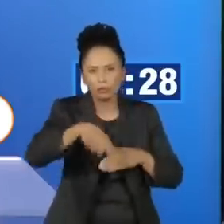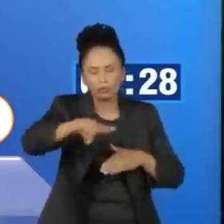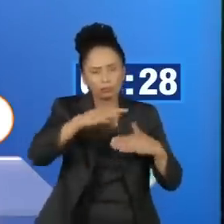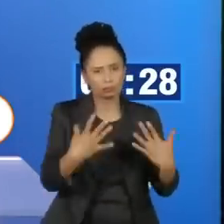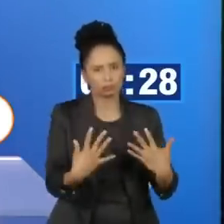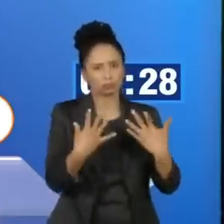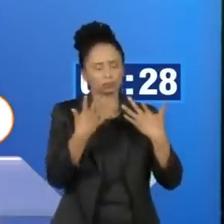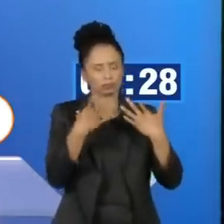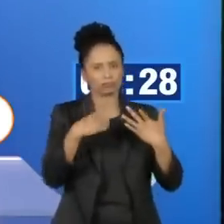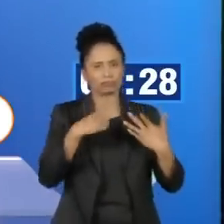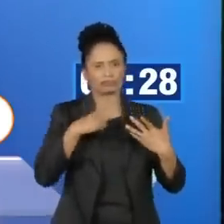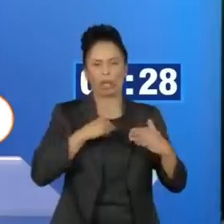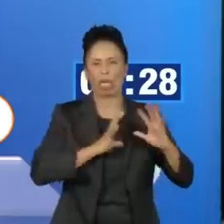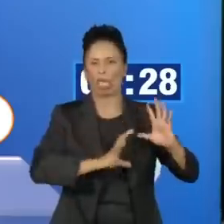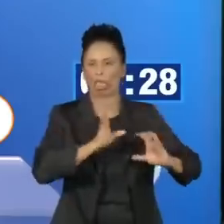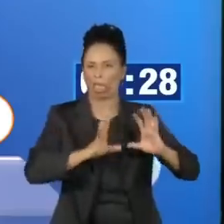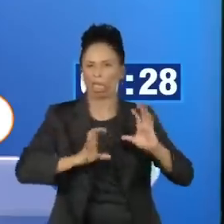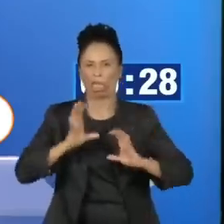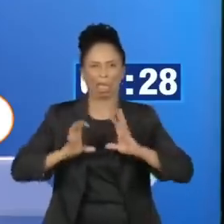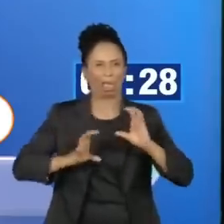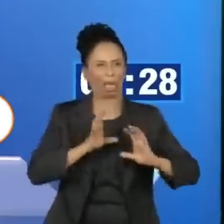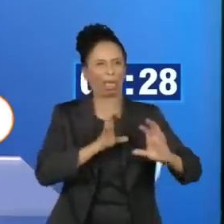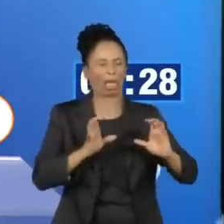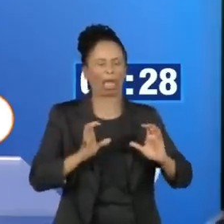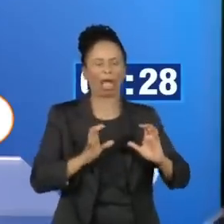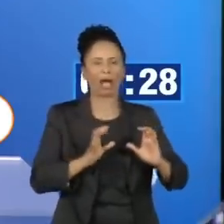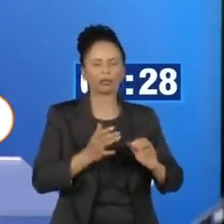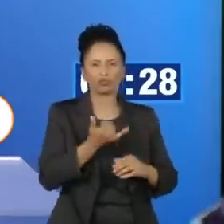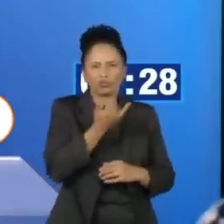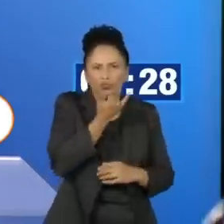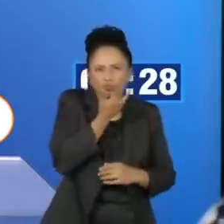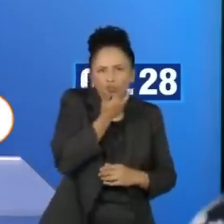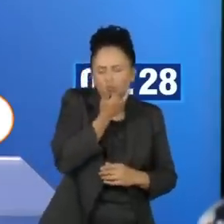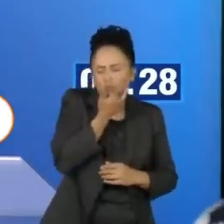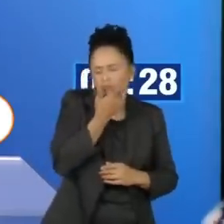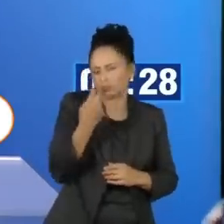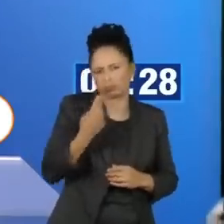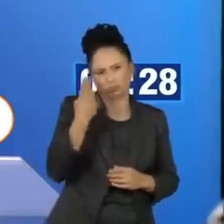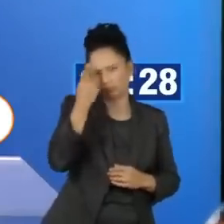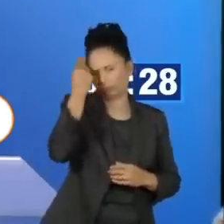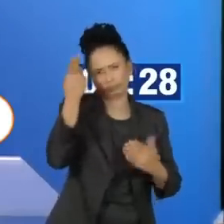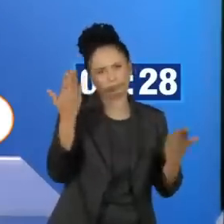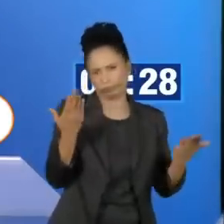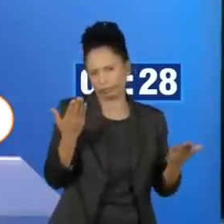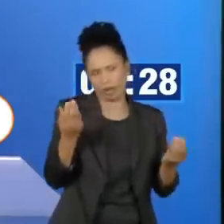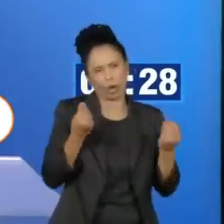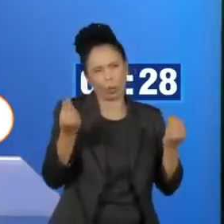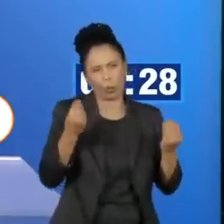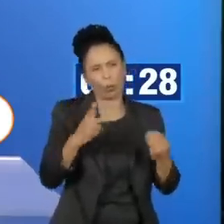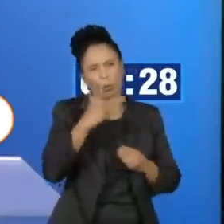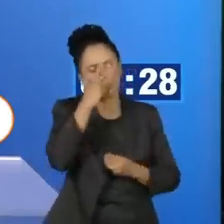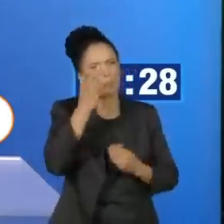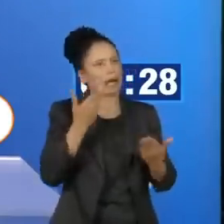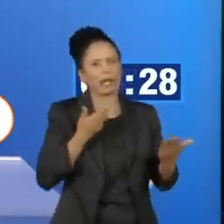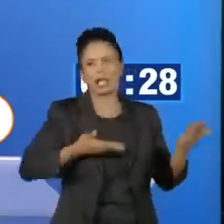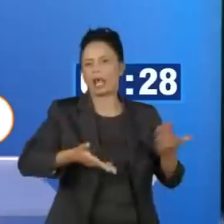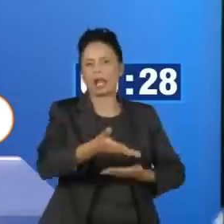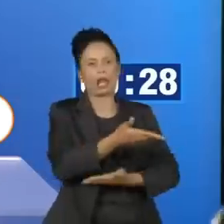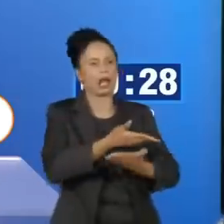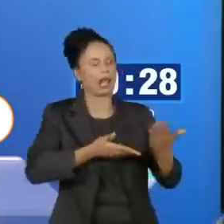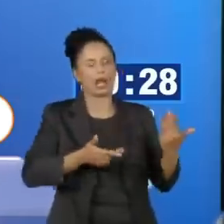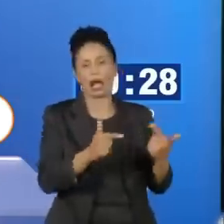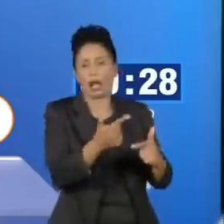cena que neste momento está se desenrolando aqui porque infelizmente não está vendo o cumprimento de